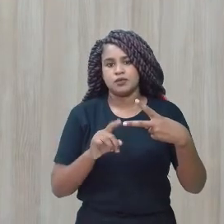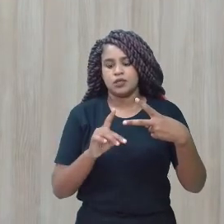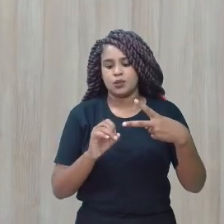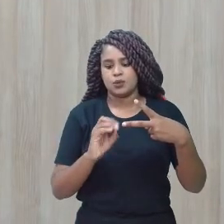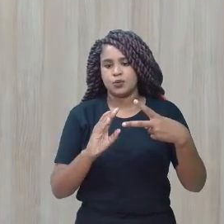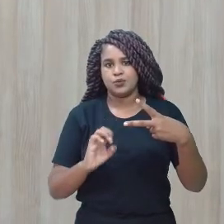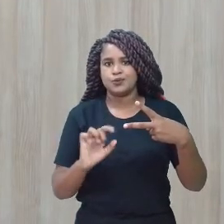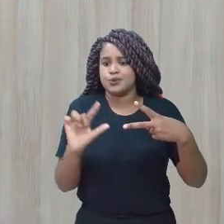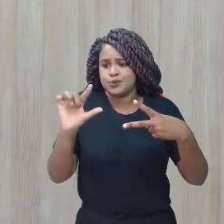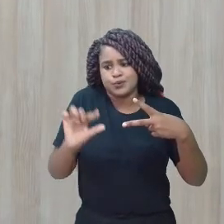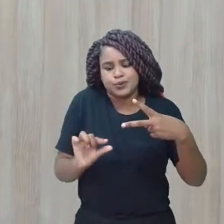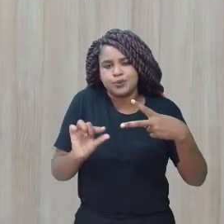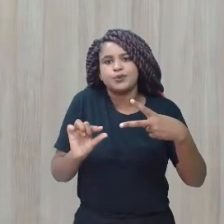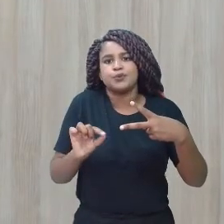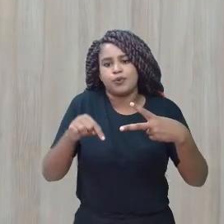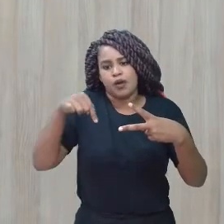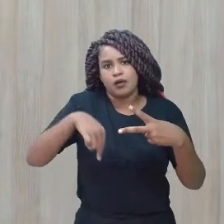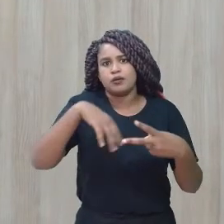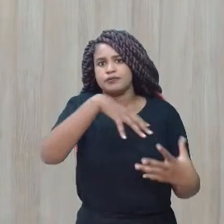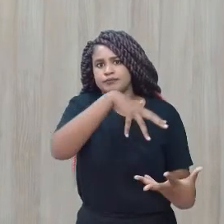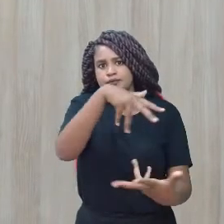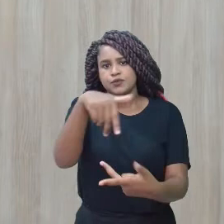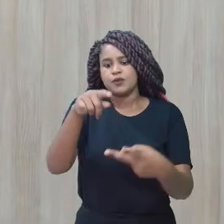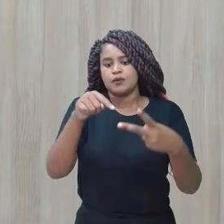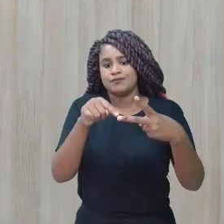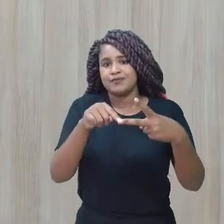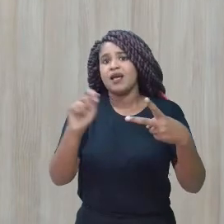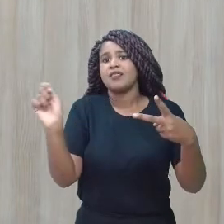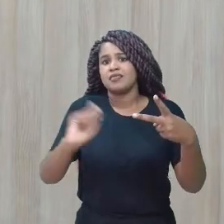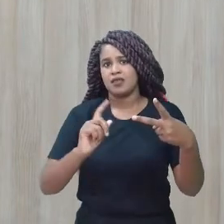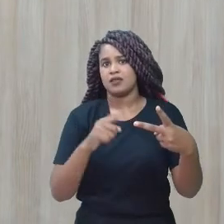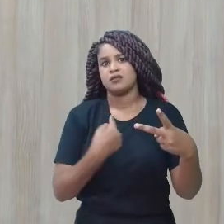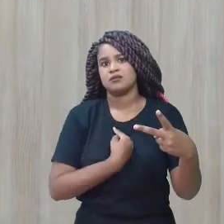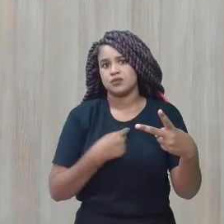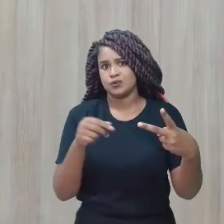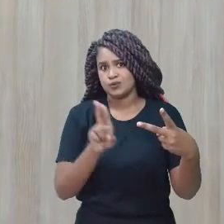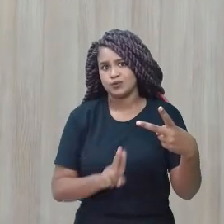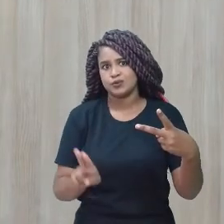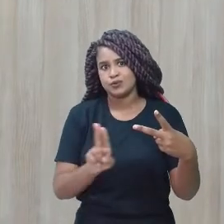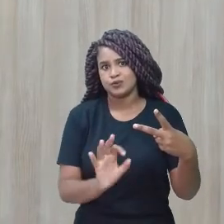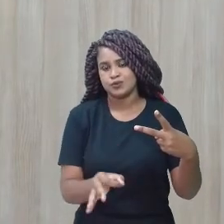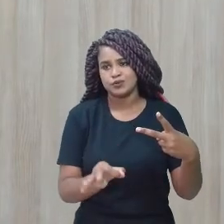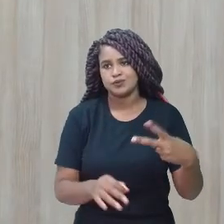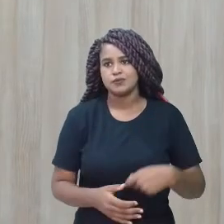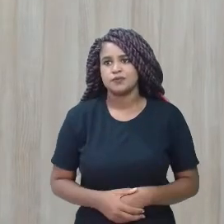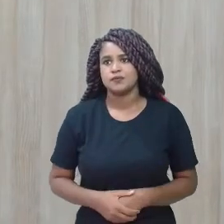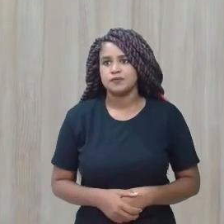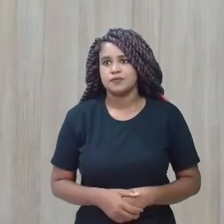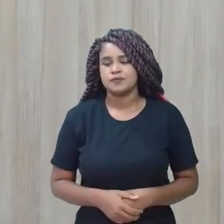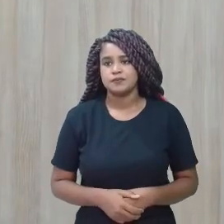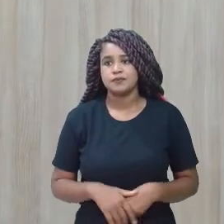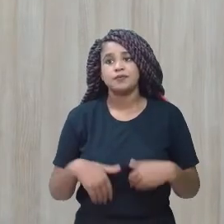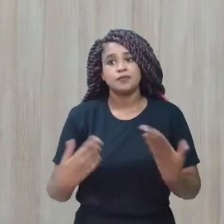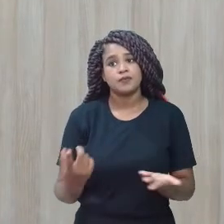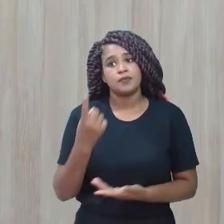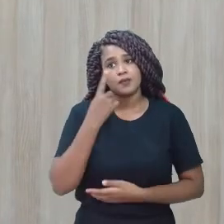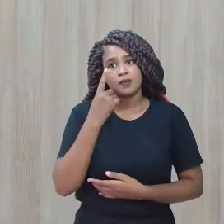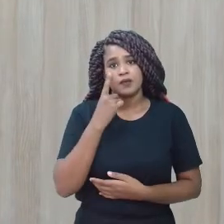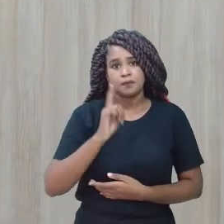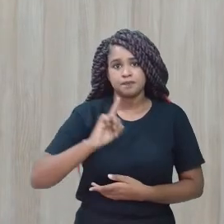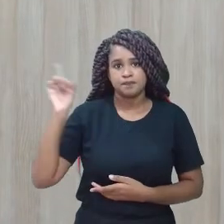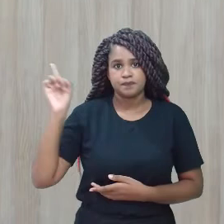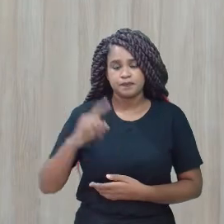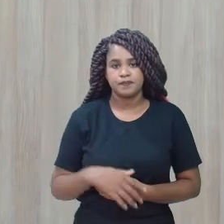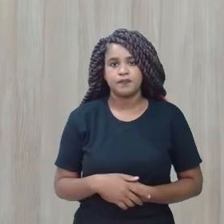doce distribuída no nosso planeta, que é essa água que a gente pode consumir, ok? Então, aqui a gente vai entender, né,